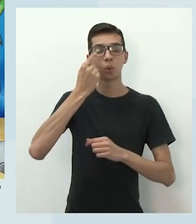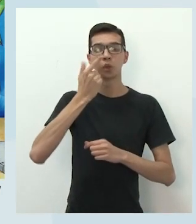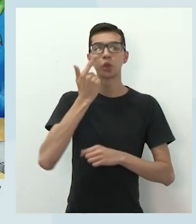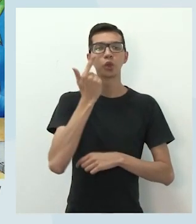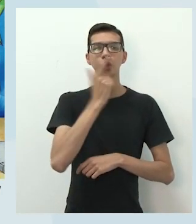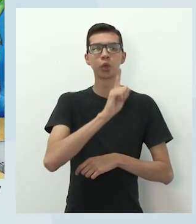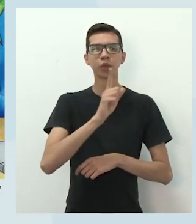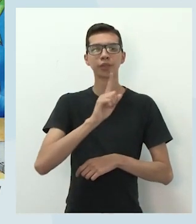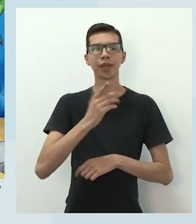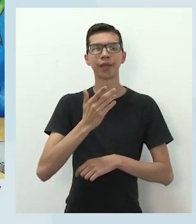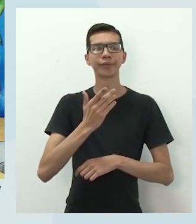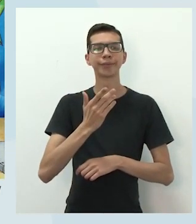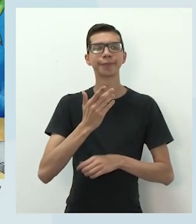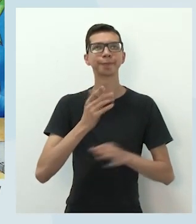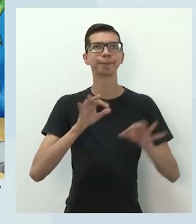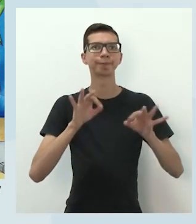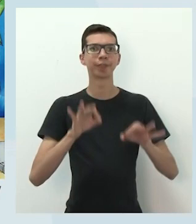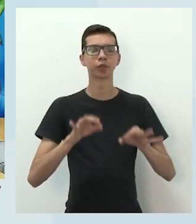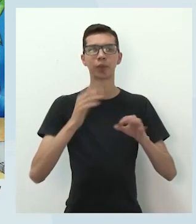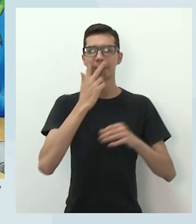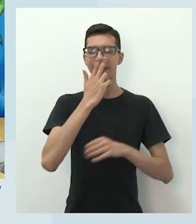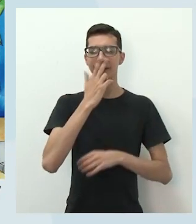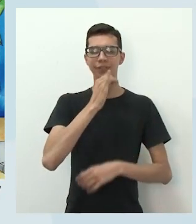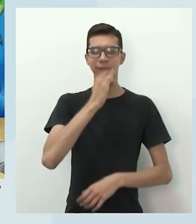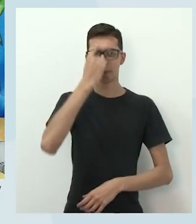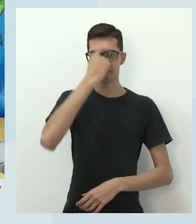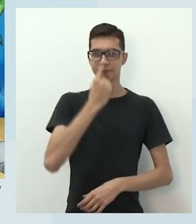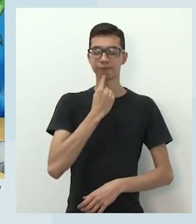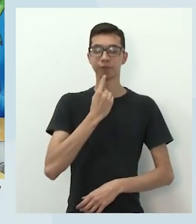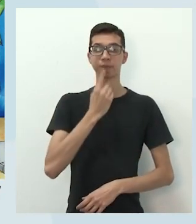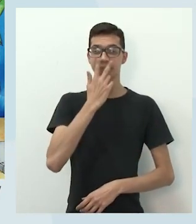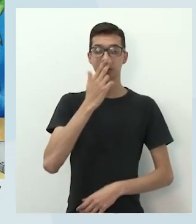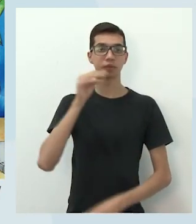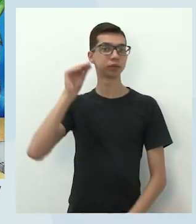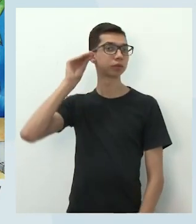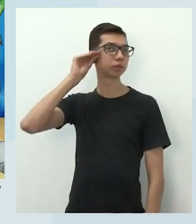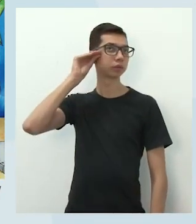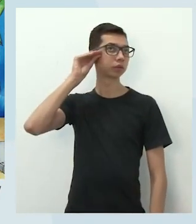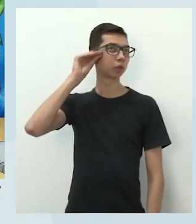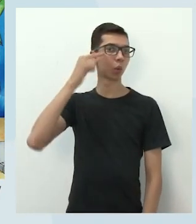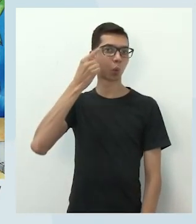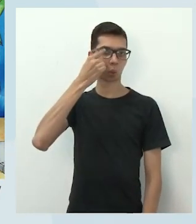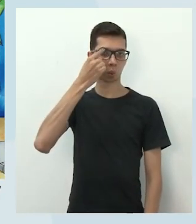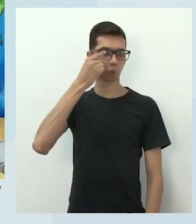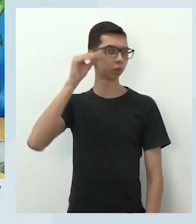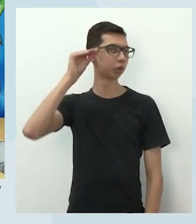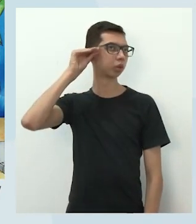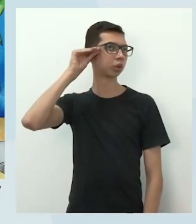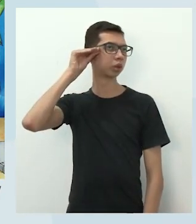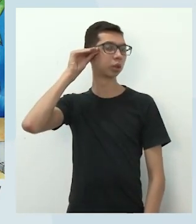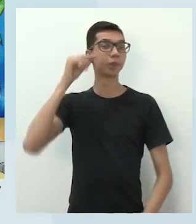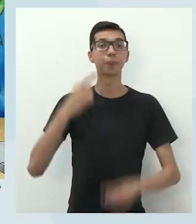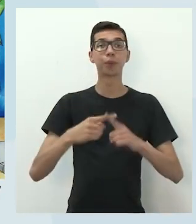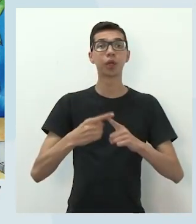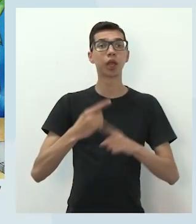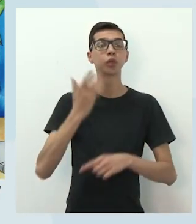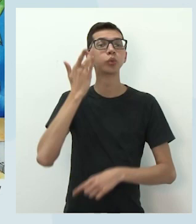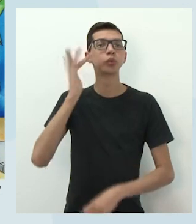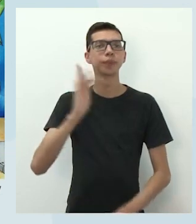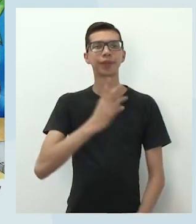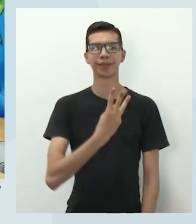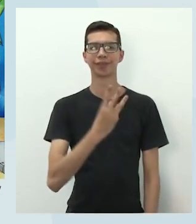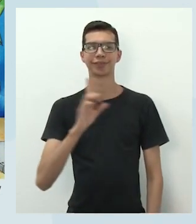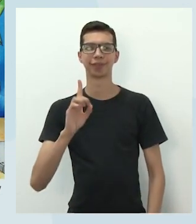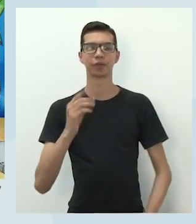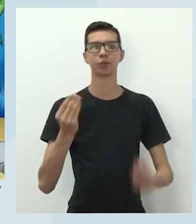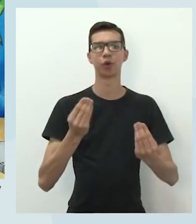que ele está sempre aqui do lado da cabeça. Né? Eles não tinham justamente essa noção de tridimensionalidade ou de profundidade. Tá? Então, por isso